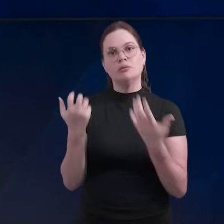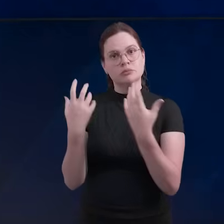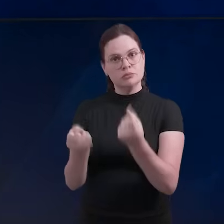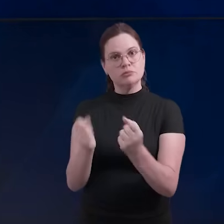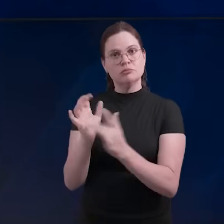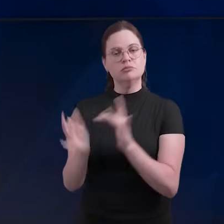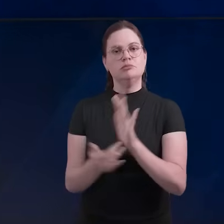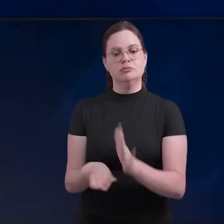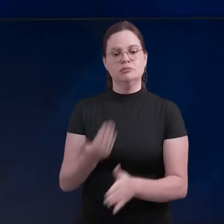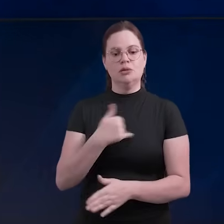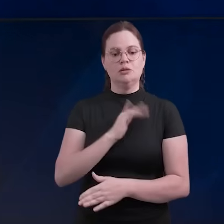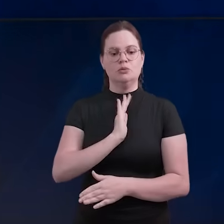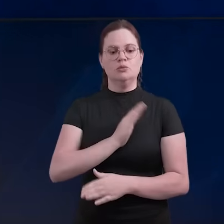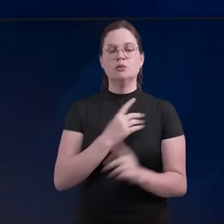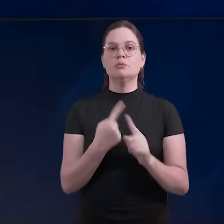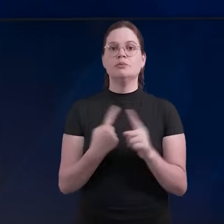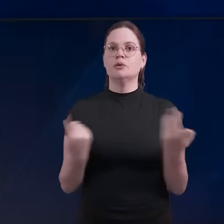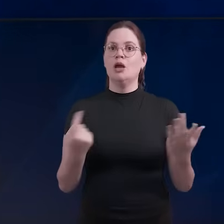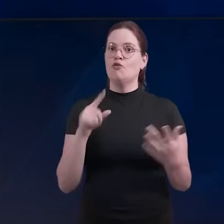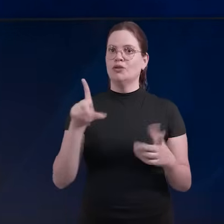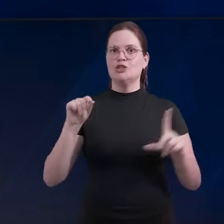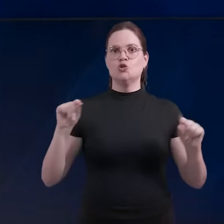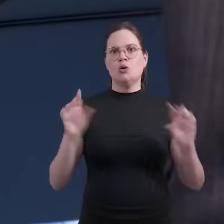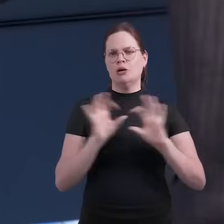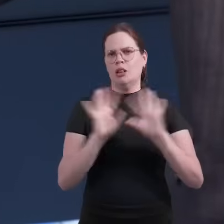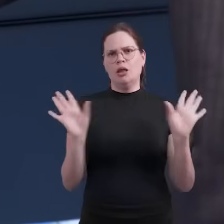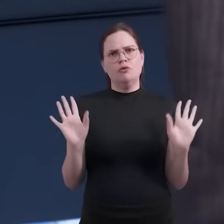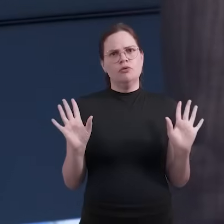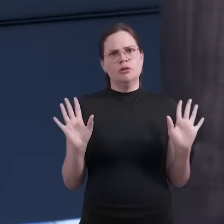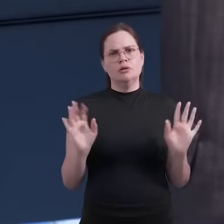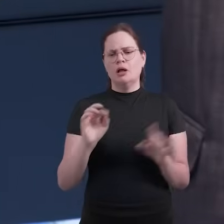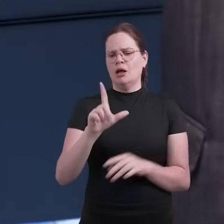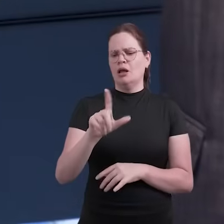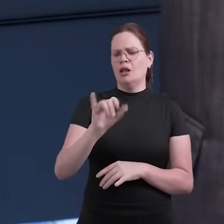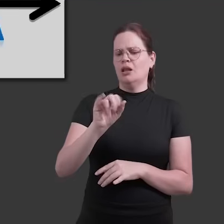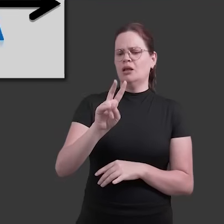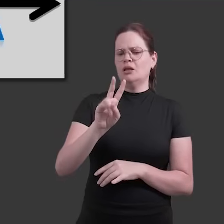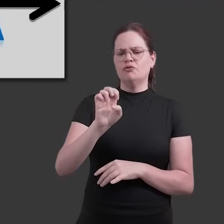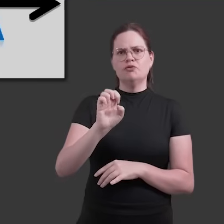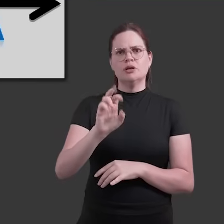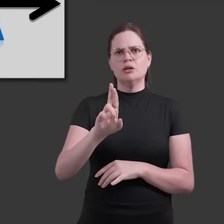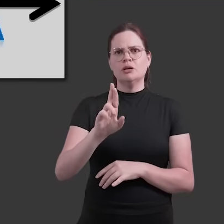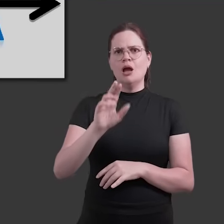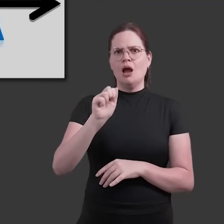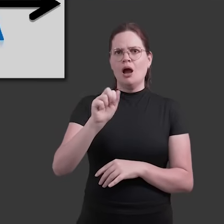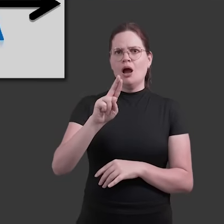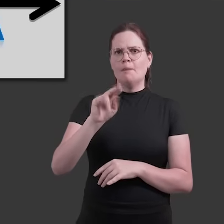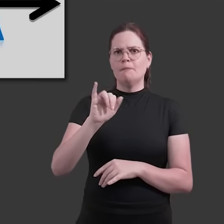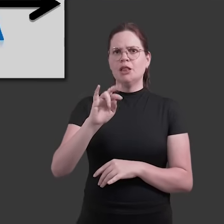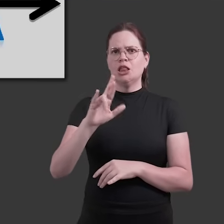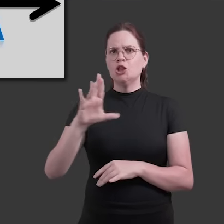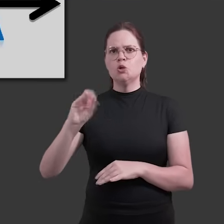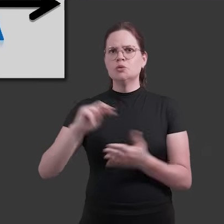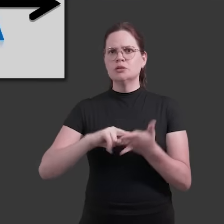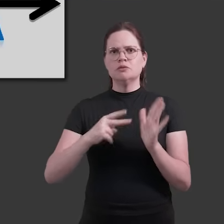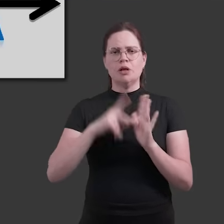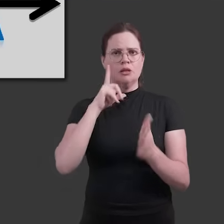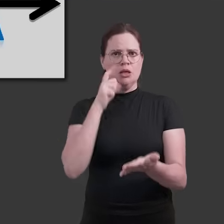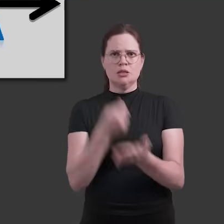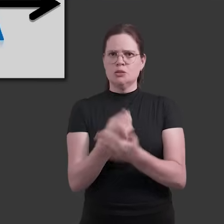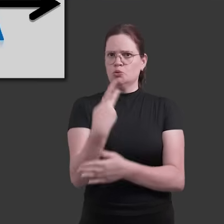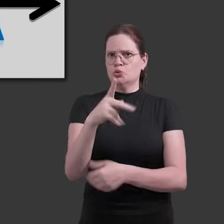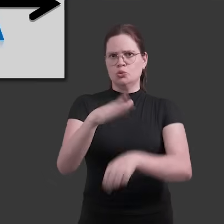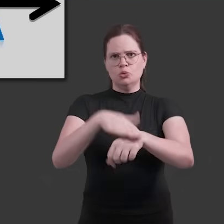ele é em função dessa situação aqui, ó, livre-arbítrio. O que é o livre-arbítrio? O livre-arbítrio é o momento em que você fez